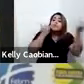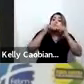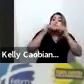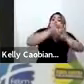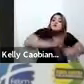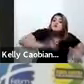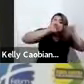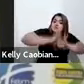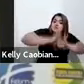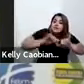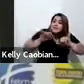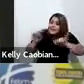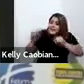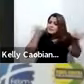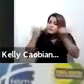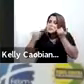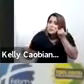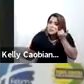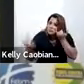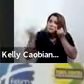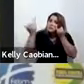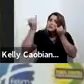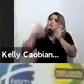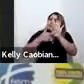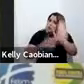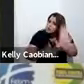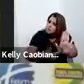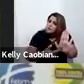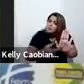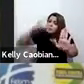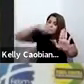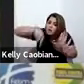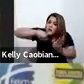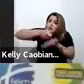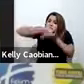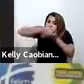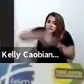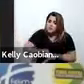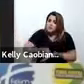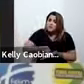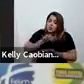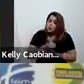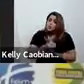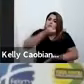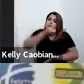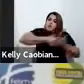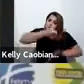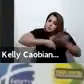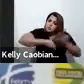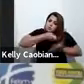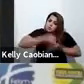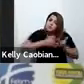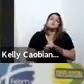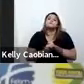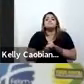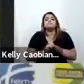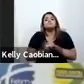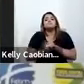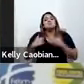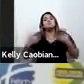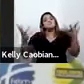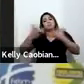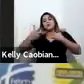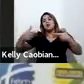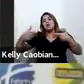fundamentais para nós nos mantermos na luta, nos mobilizando. Realmente foi um conjunto e a soma de todas